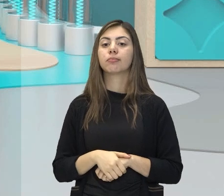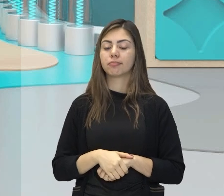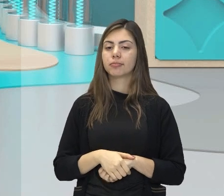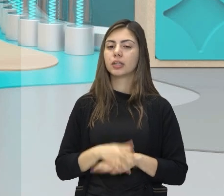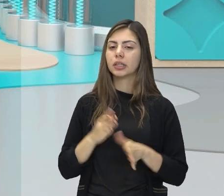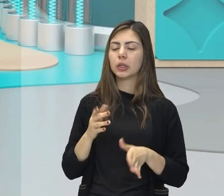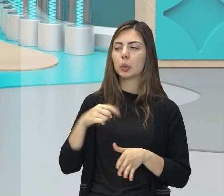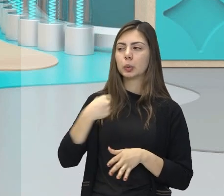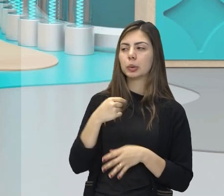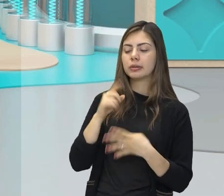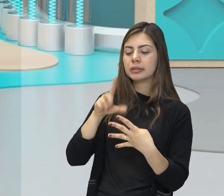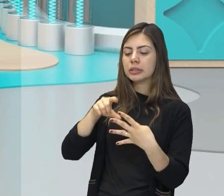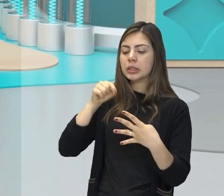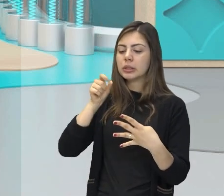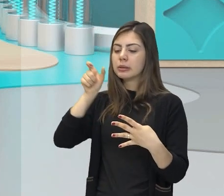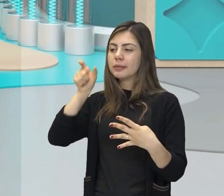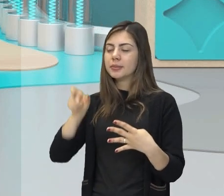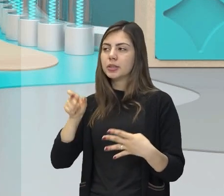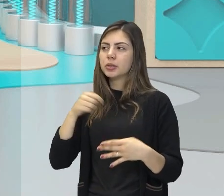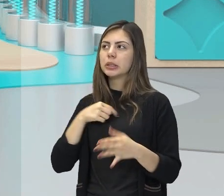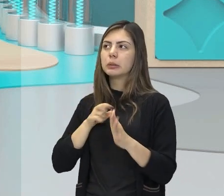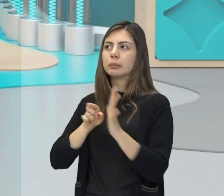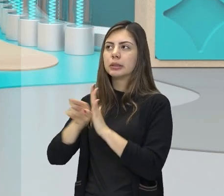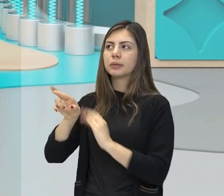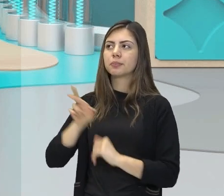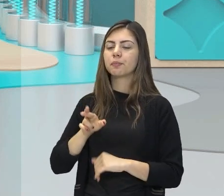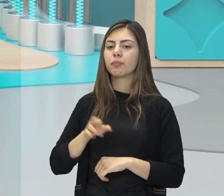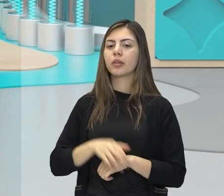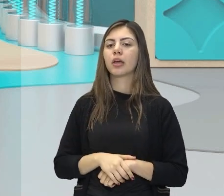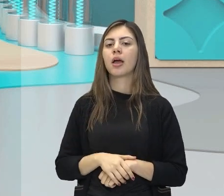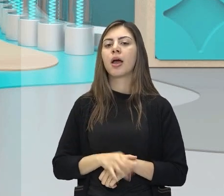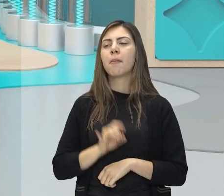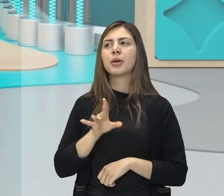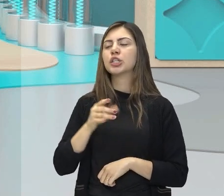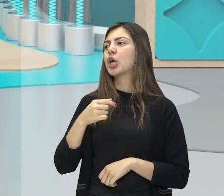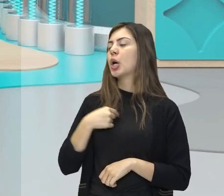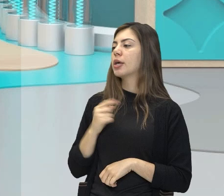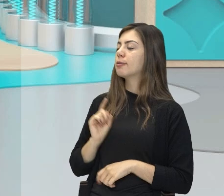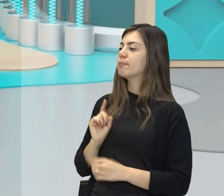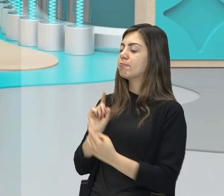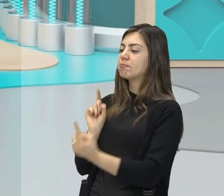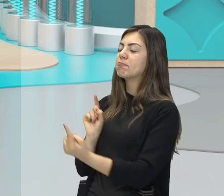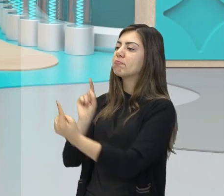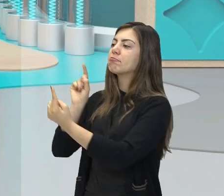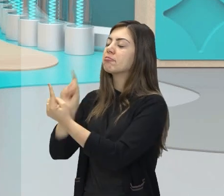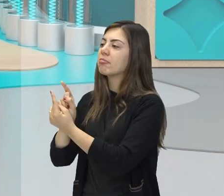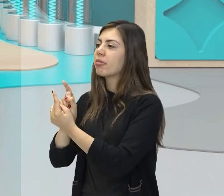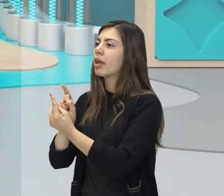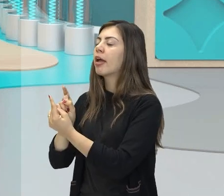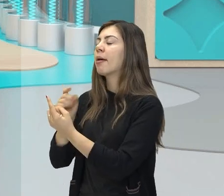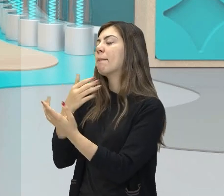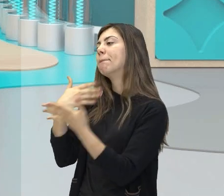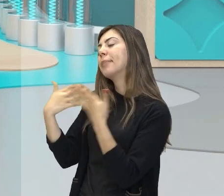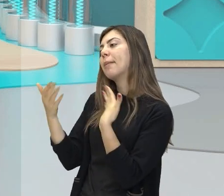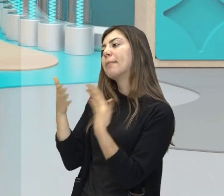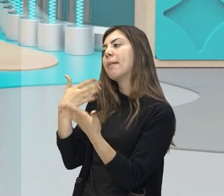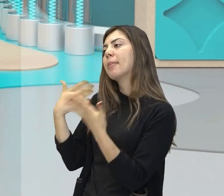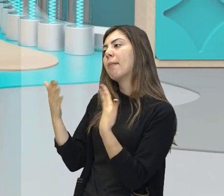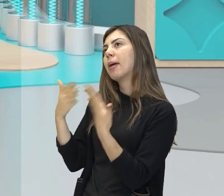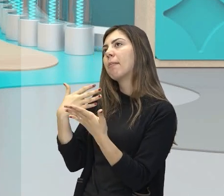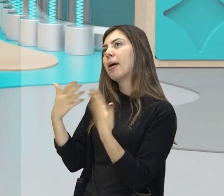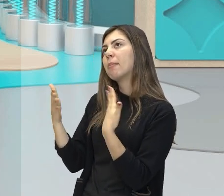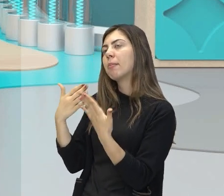entrevistar, mas eu não posso simplesmente chegar a esta pessoa e começar a conversar com ela.